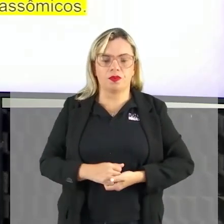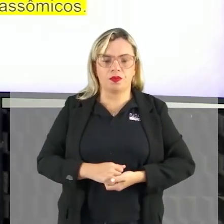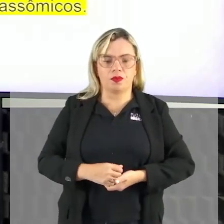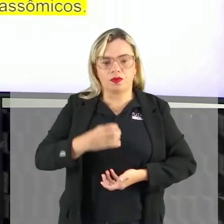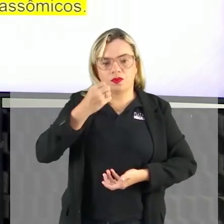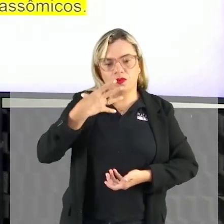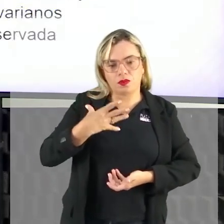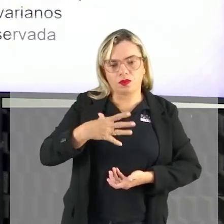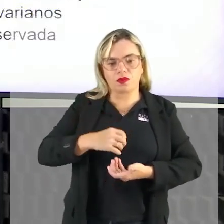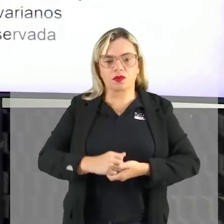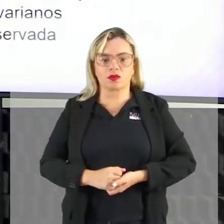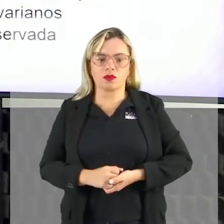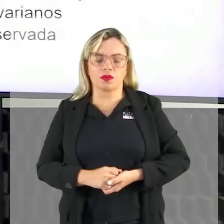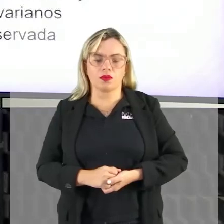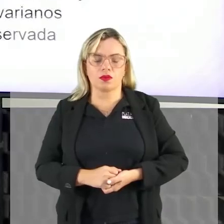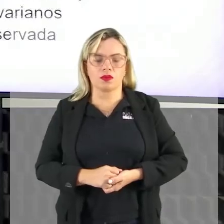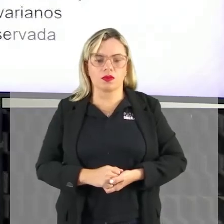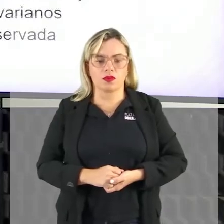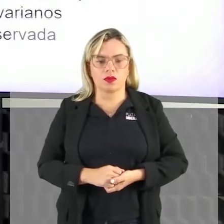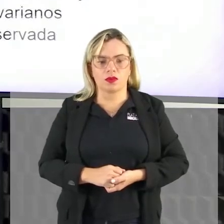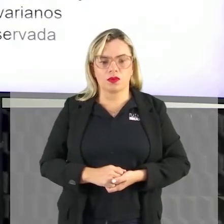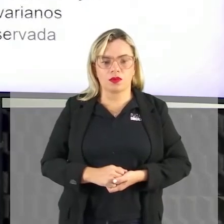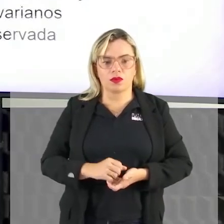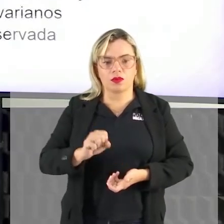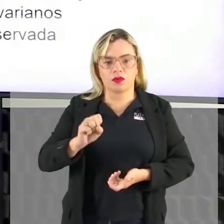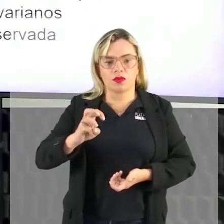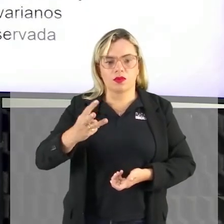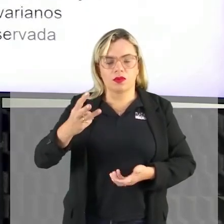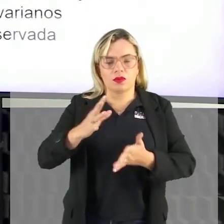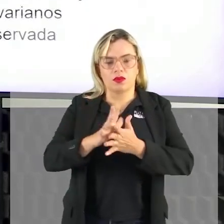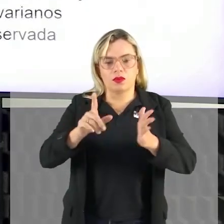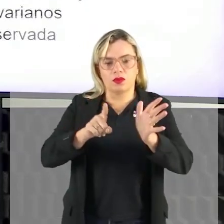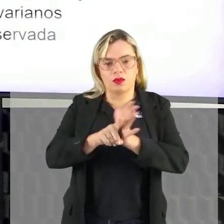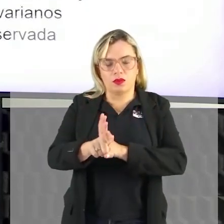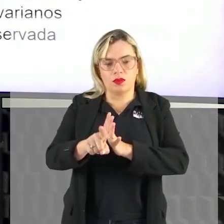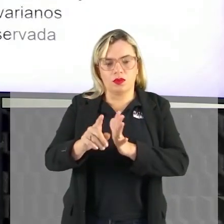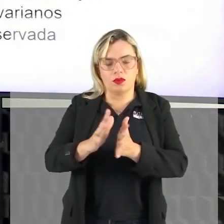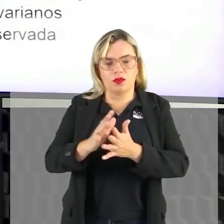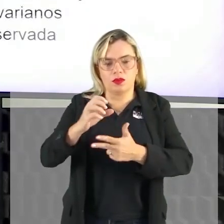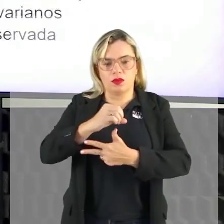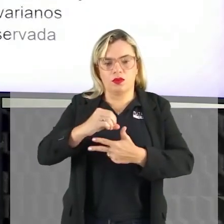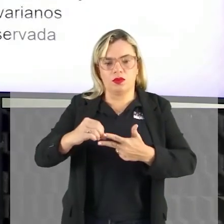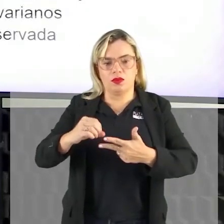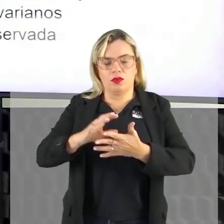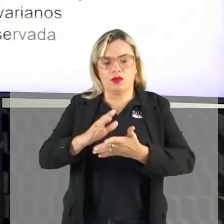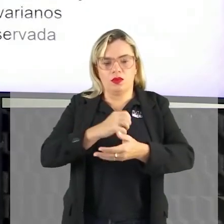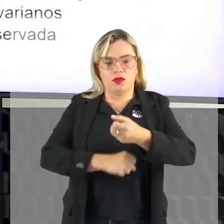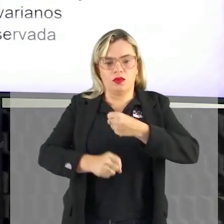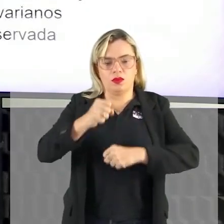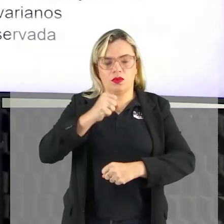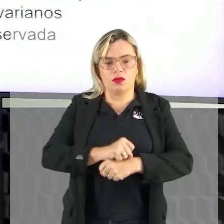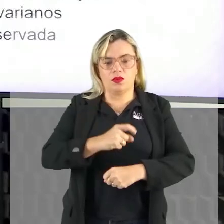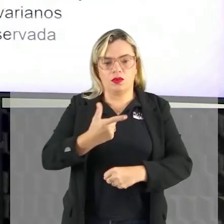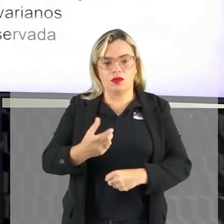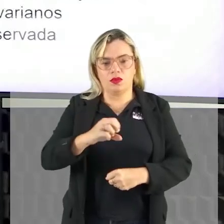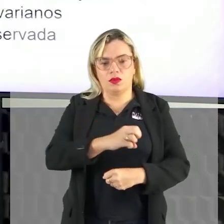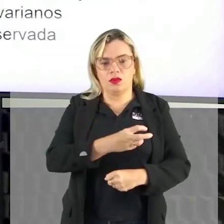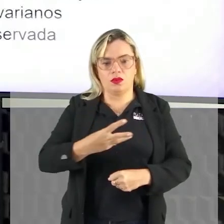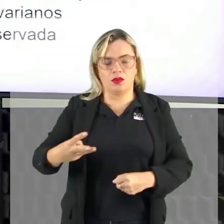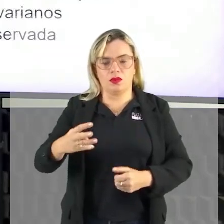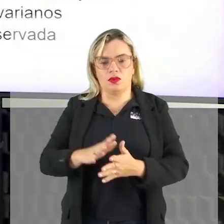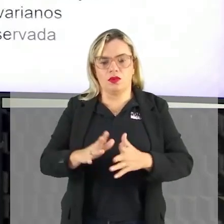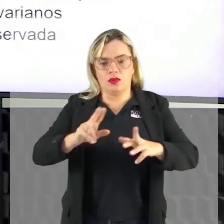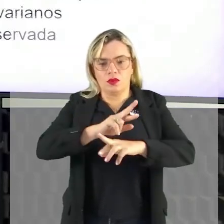Muito bem. Na questão 83, Enem 2023, a questão diz assim,